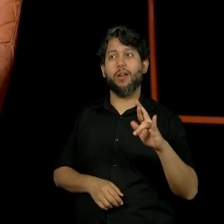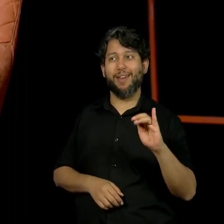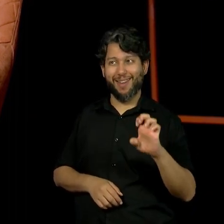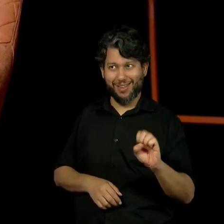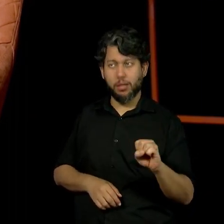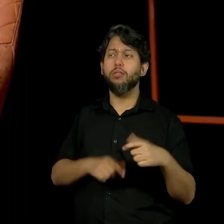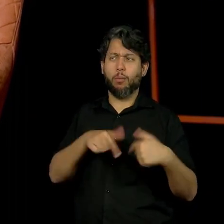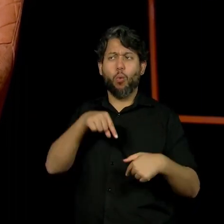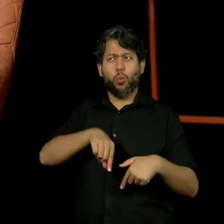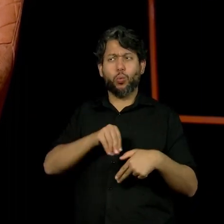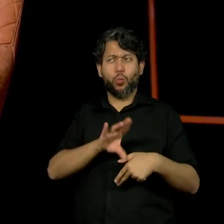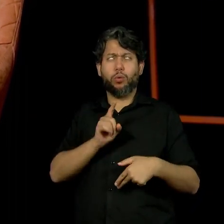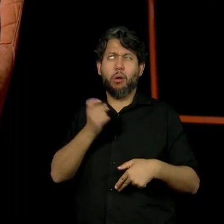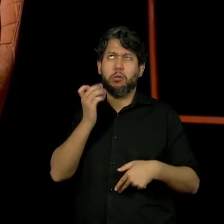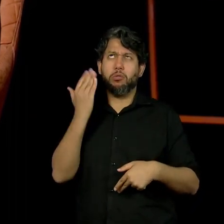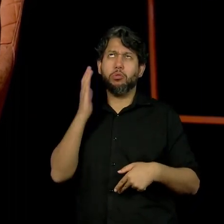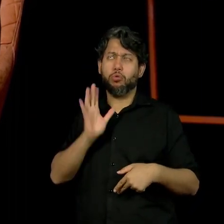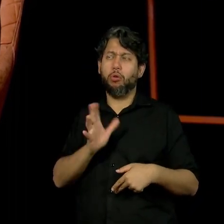também.